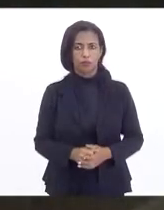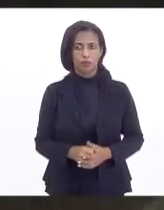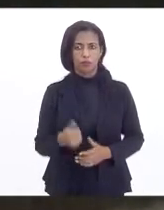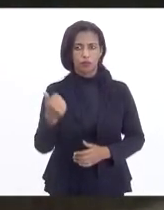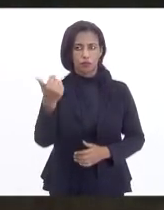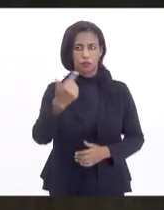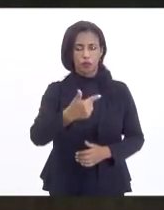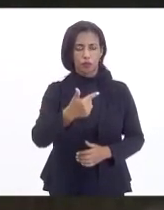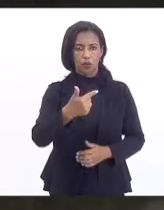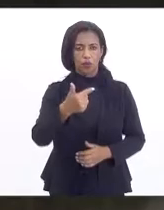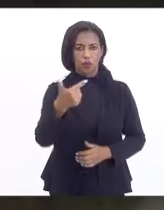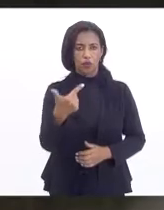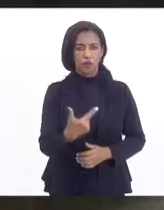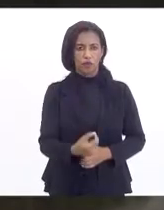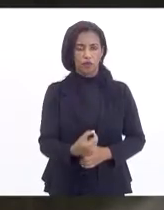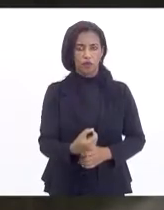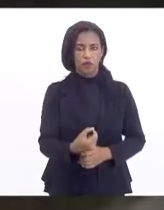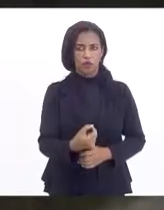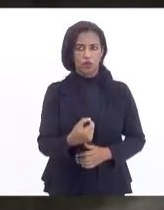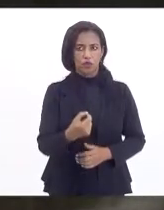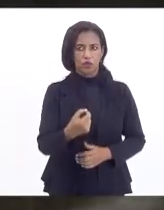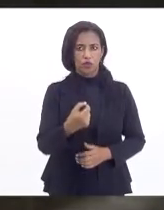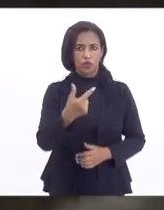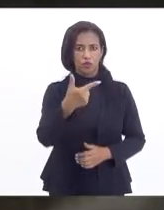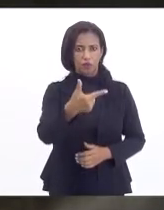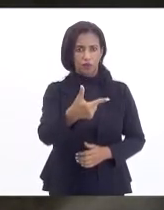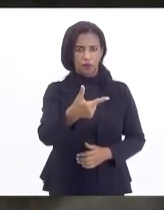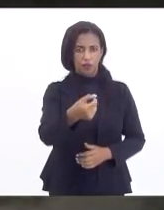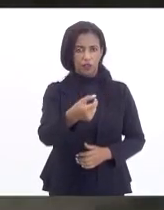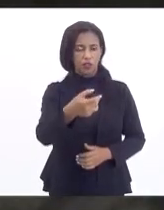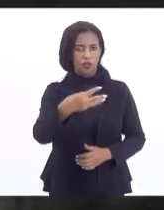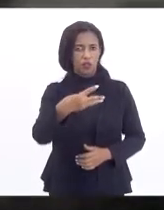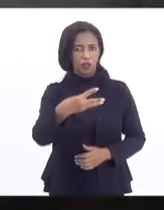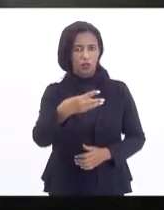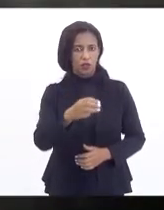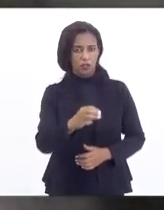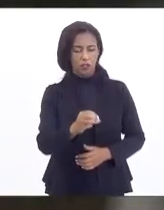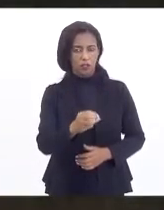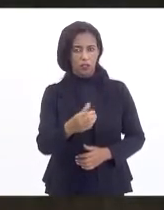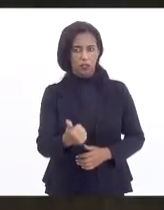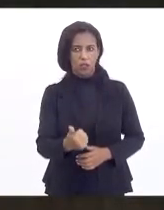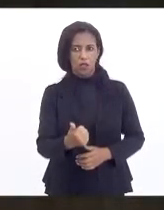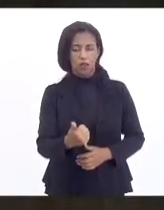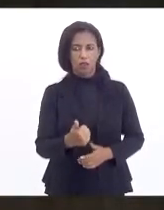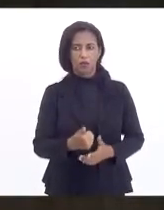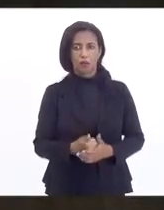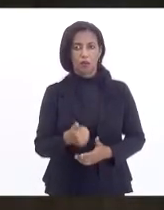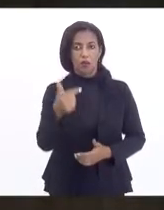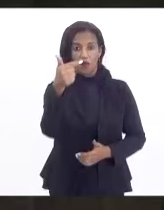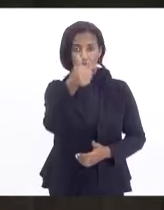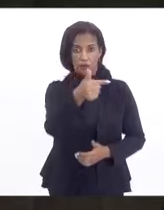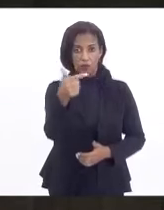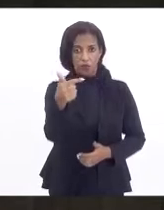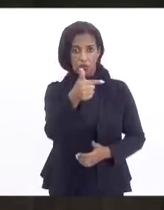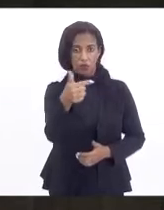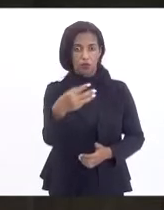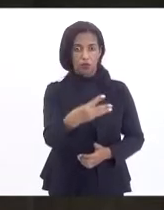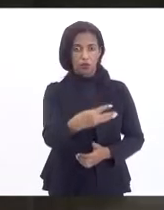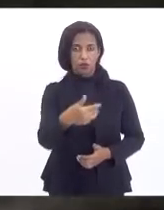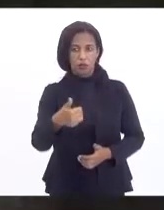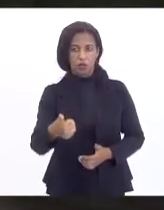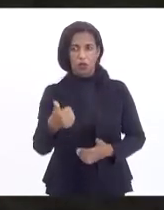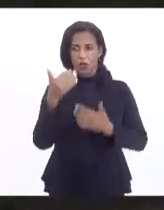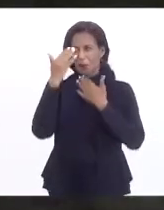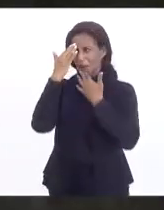2 e 20, 20 e 31, 23... 22 e 31. 22 e 31. Obrigado,